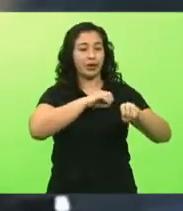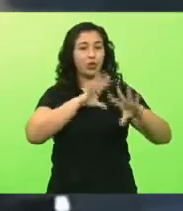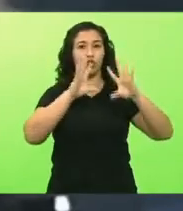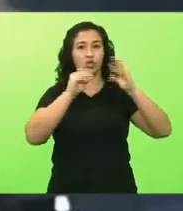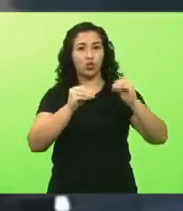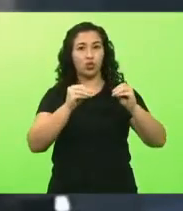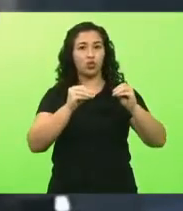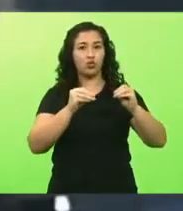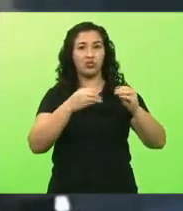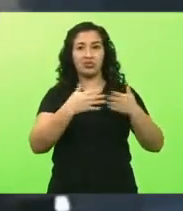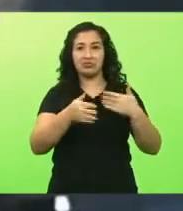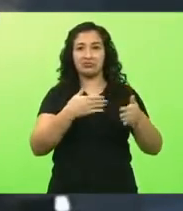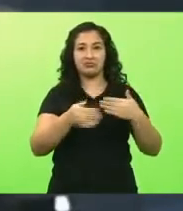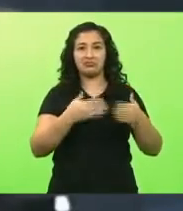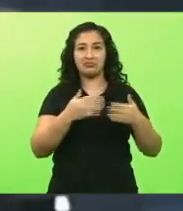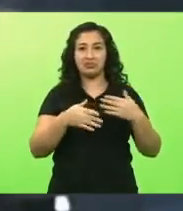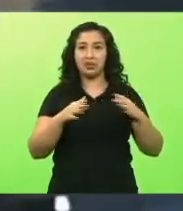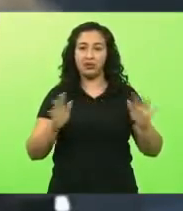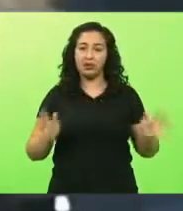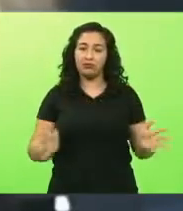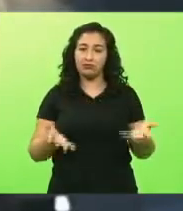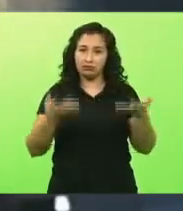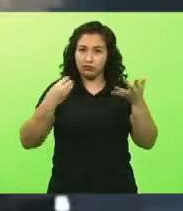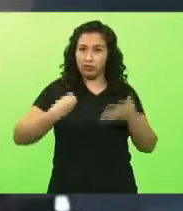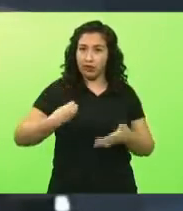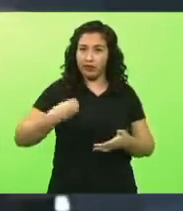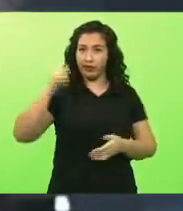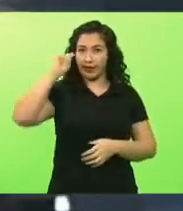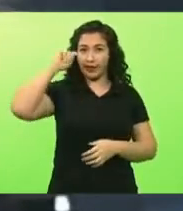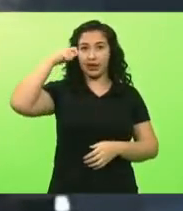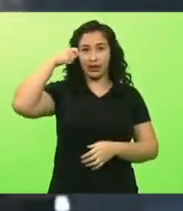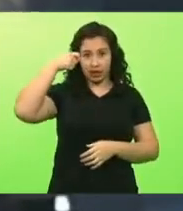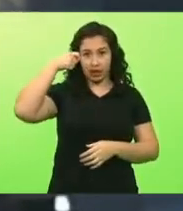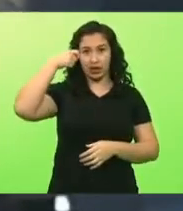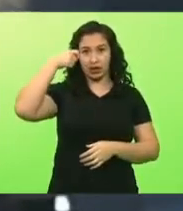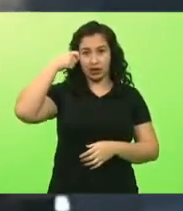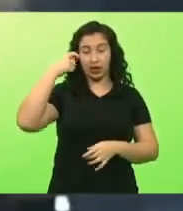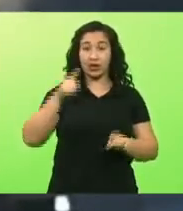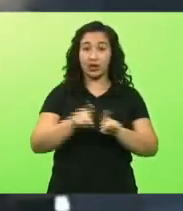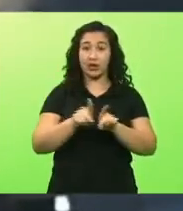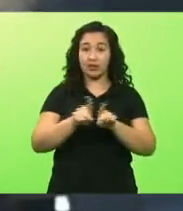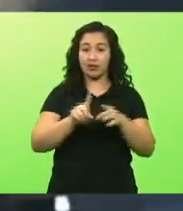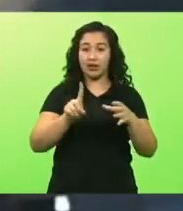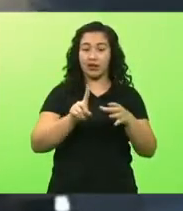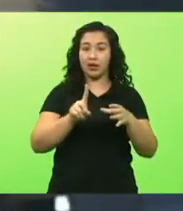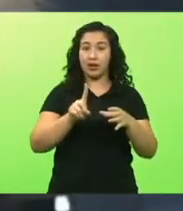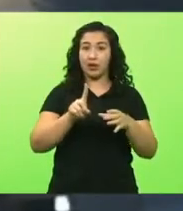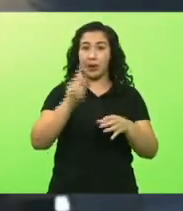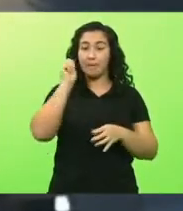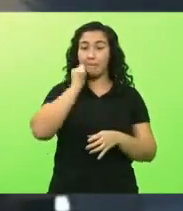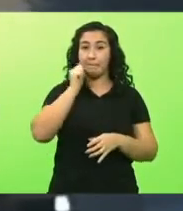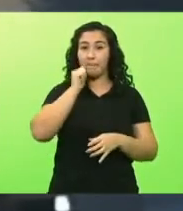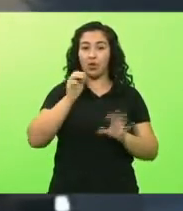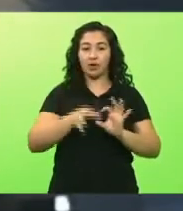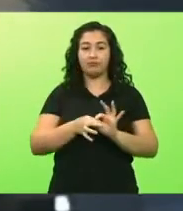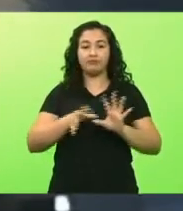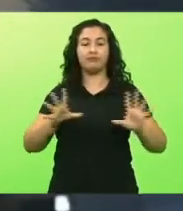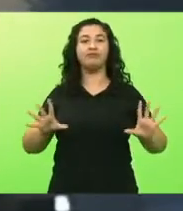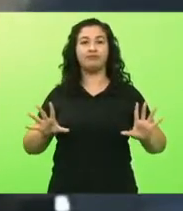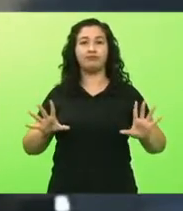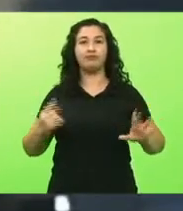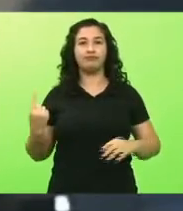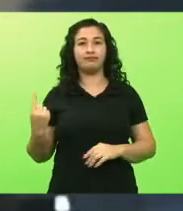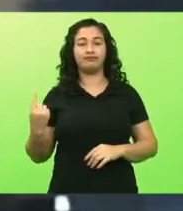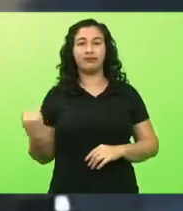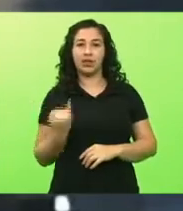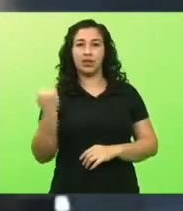todas, valorização das vidas pretas e a emancipação da mulher. Ao longo da minha trajetória como